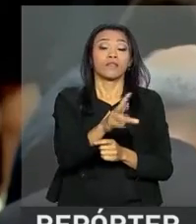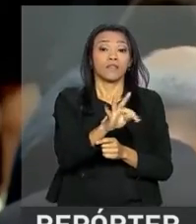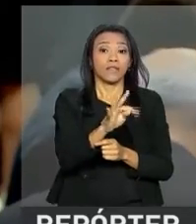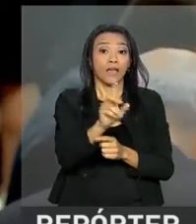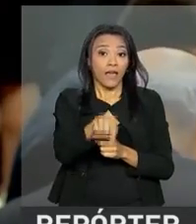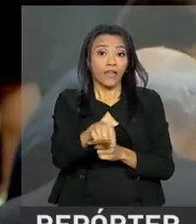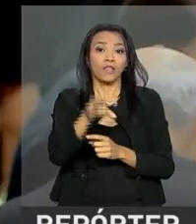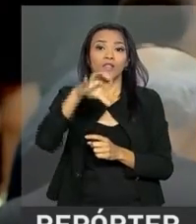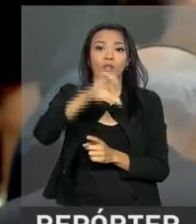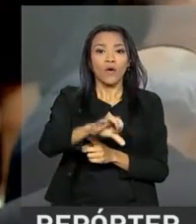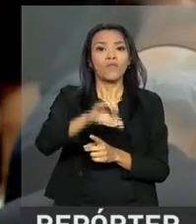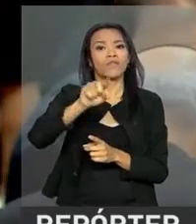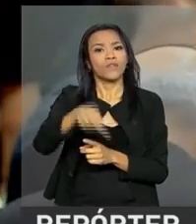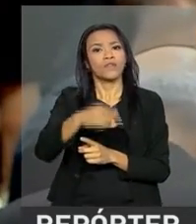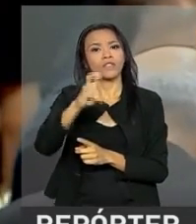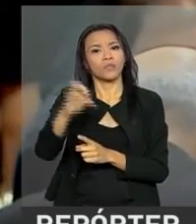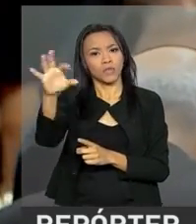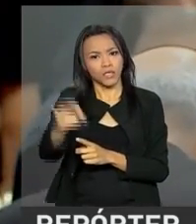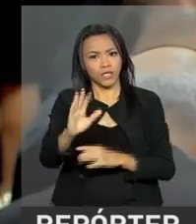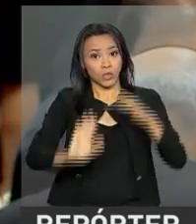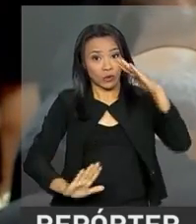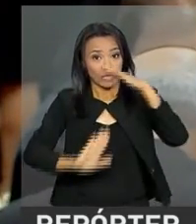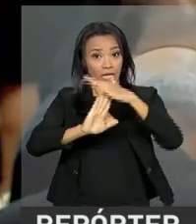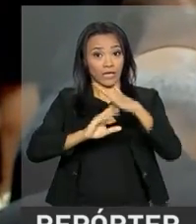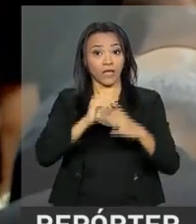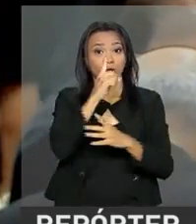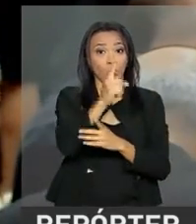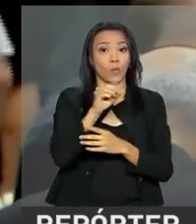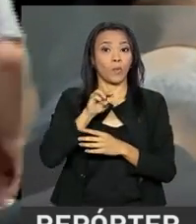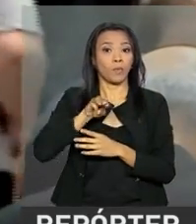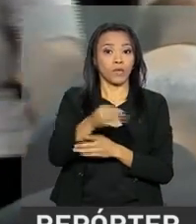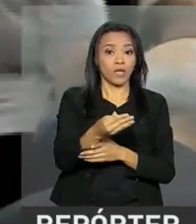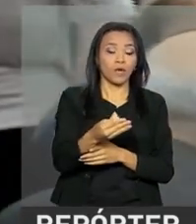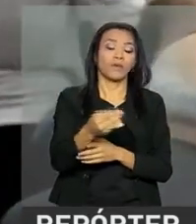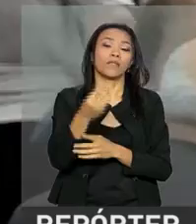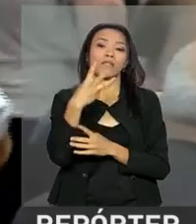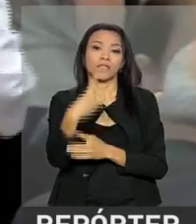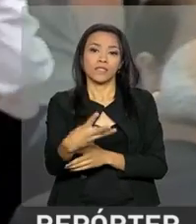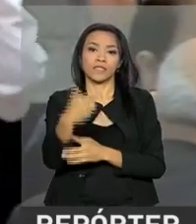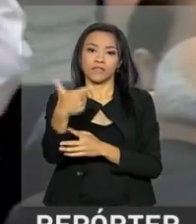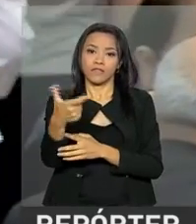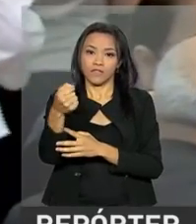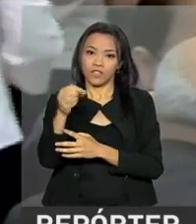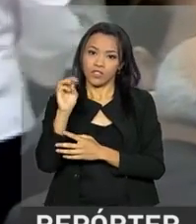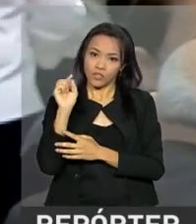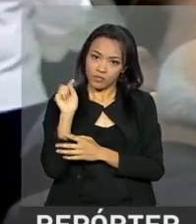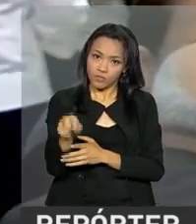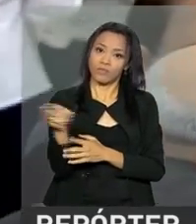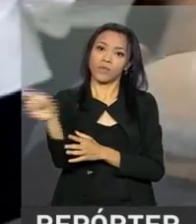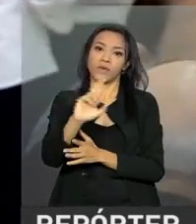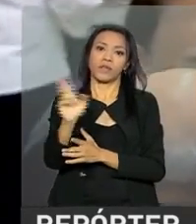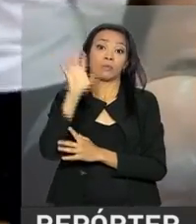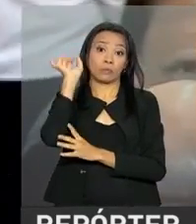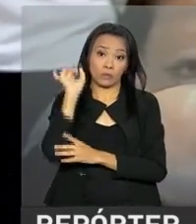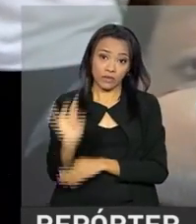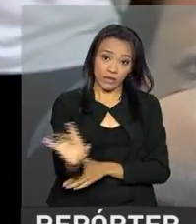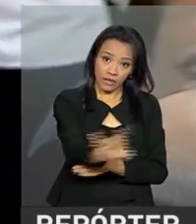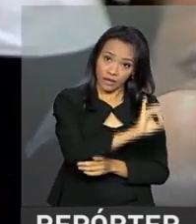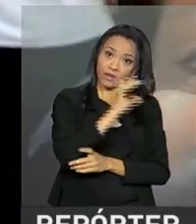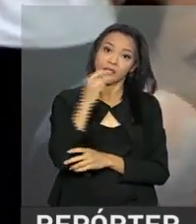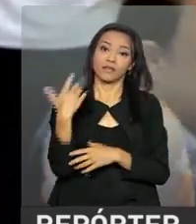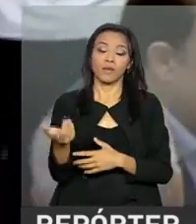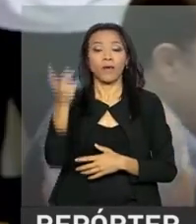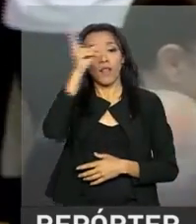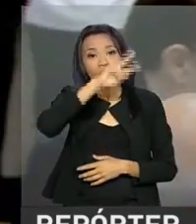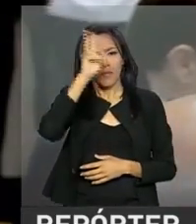o teto de financiamento é de R$ 1,320 mil. Reais. Por beneficiário. Vale lembrar que o Brasil aí